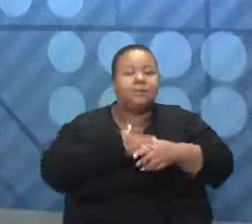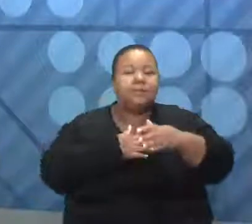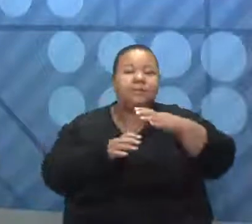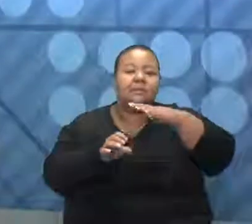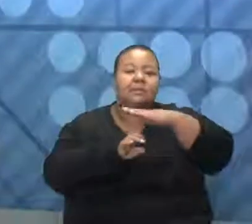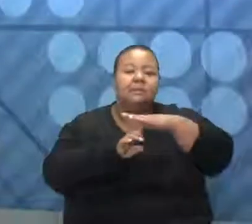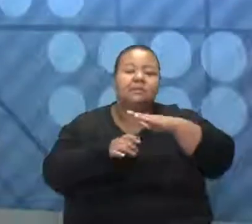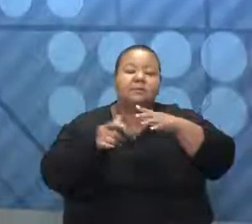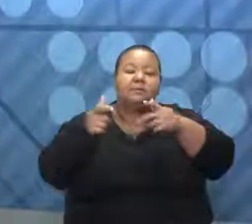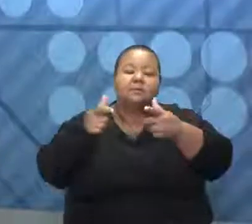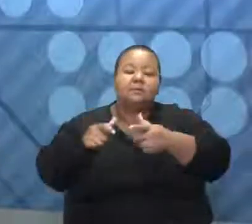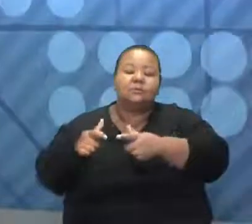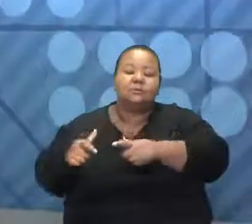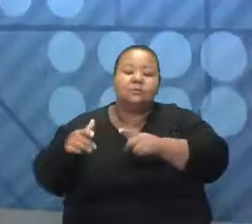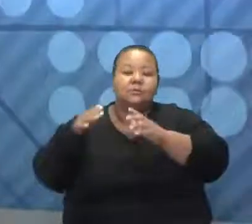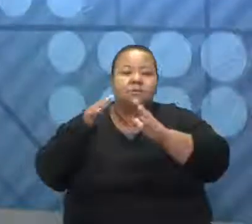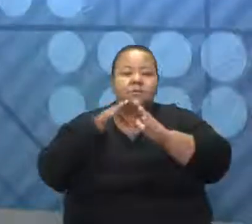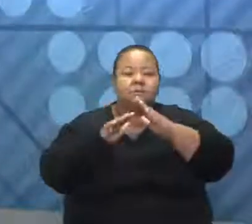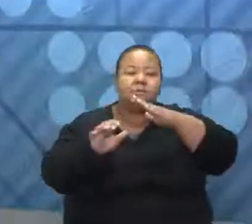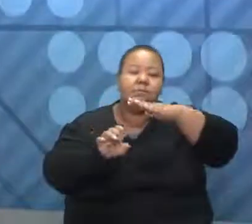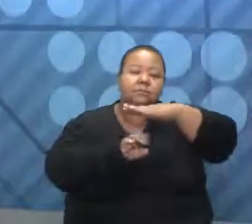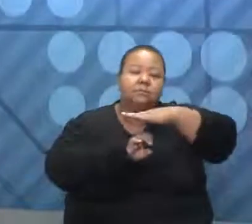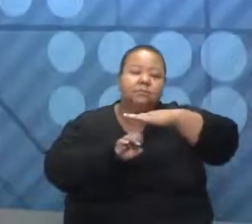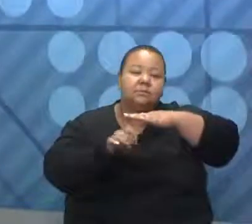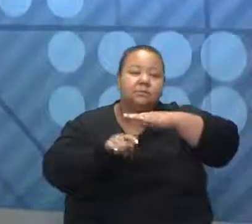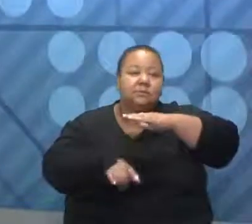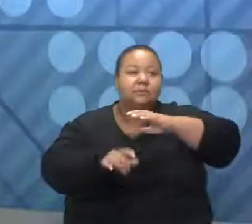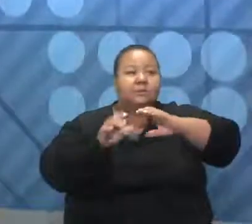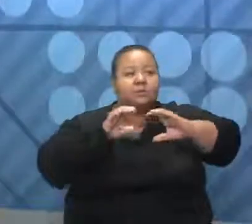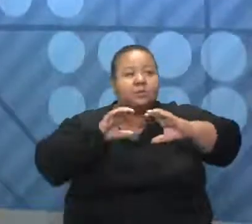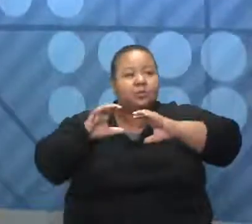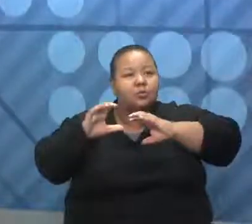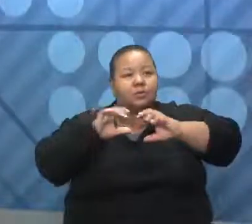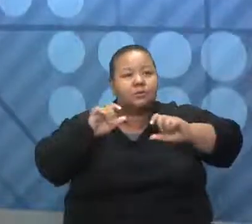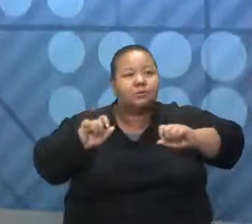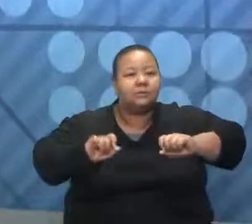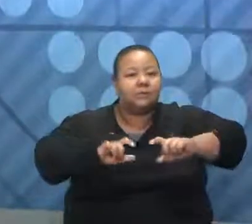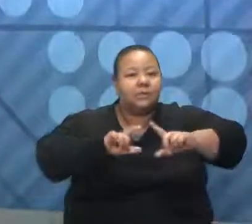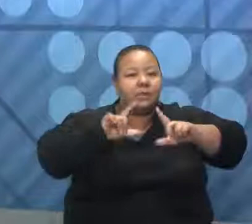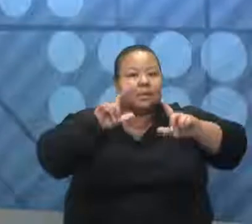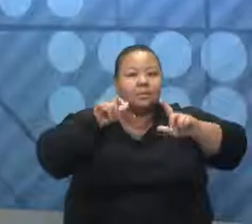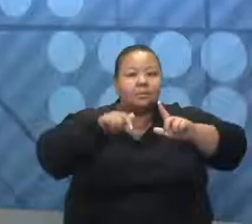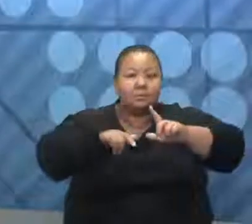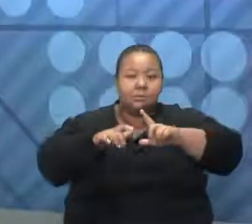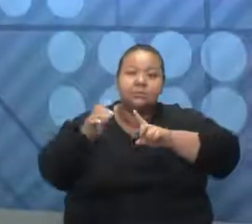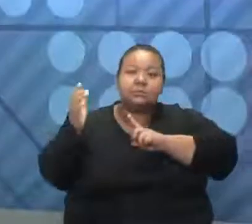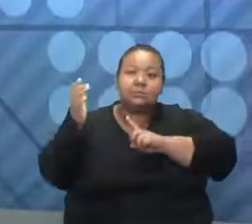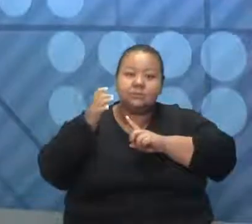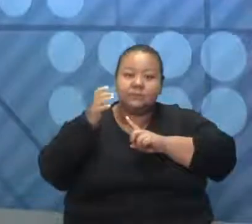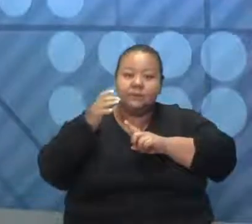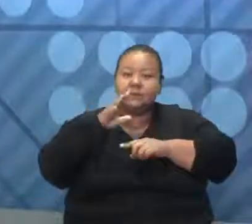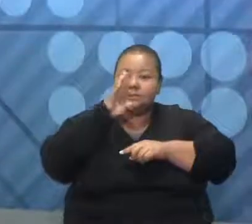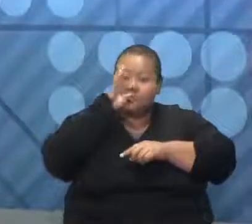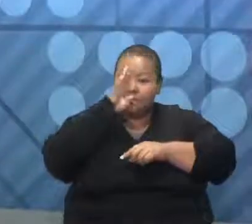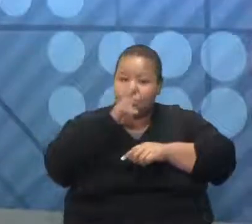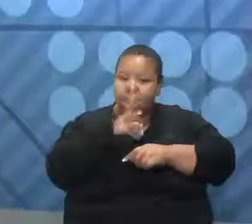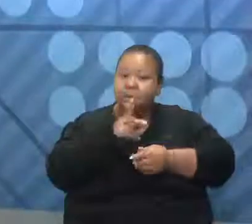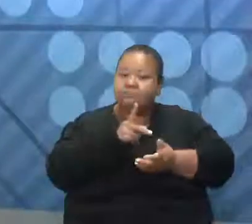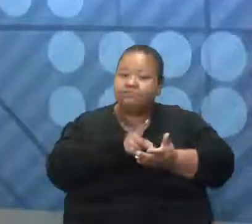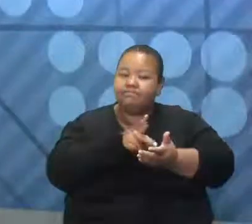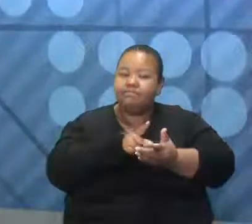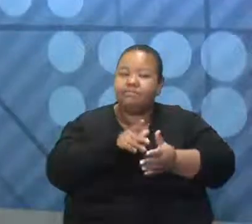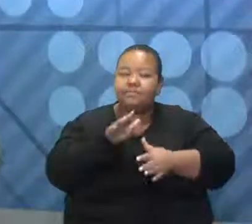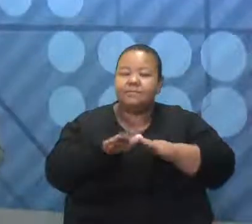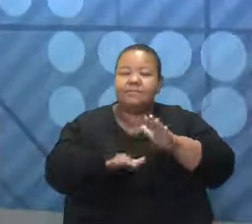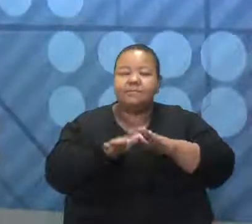o ambiente da minha empresa, uma empresa comunicativa, uma empresa clara? Isso não afeta diretamente, não é? Nem sempre a gente trabalha numa